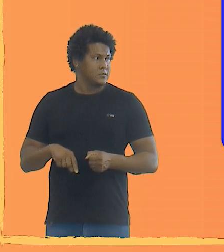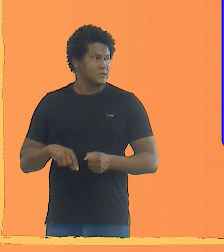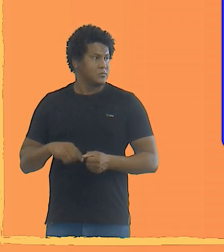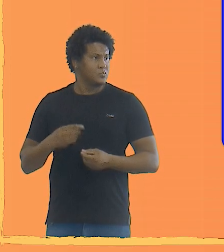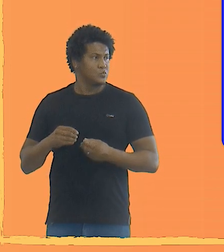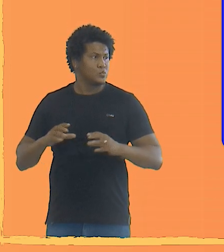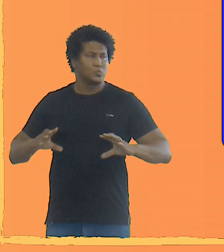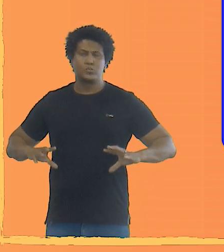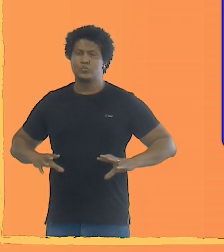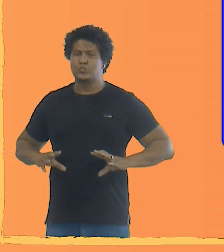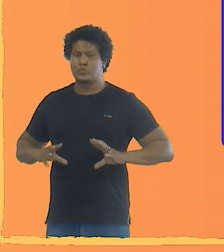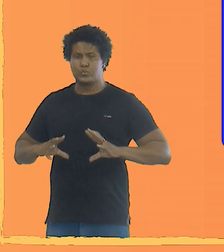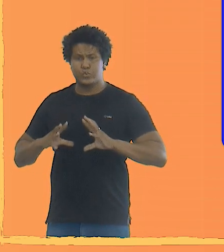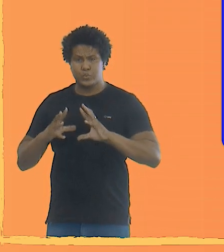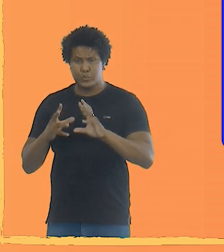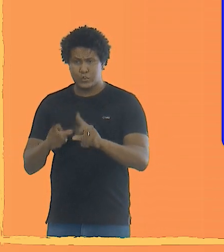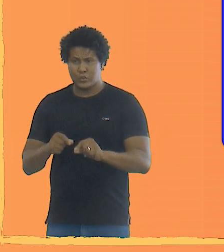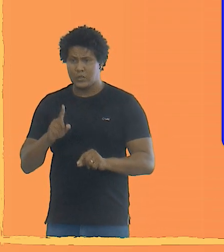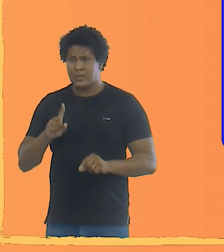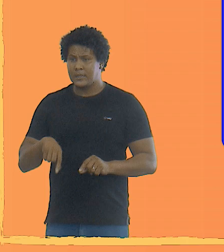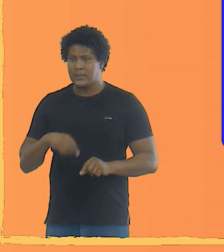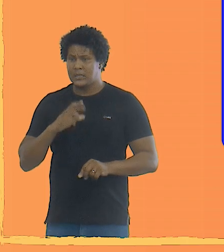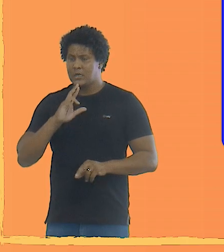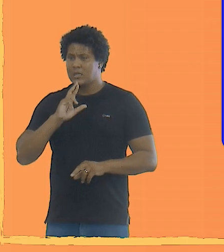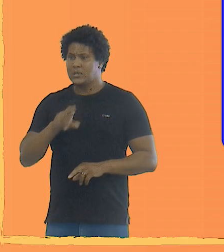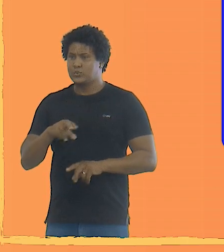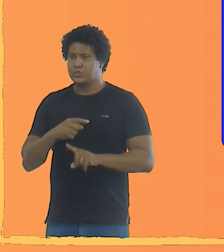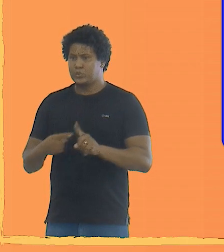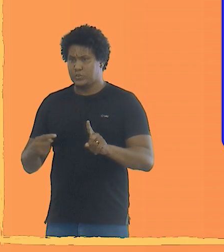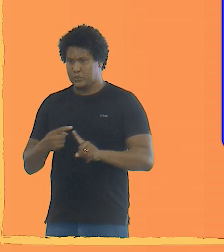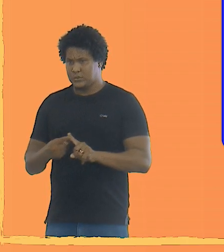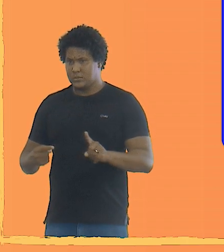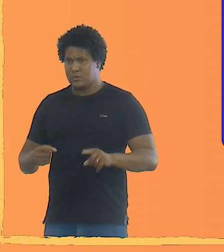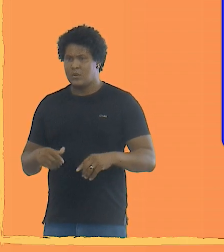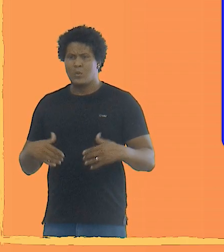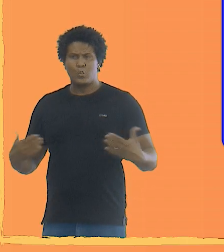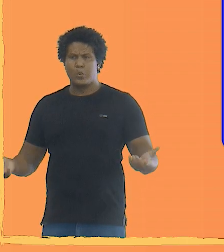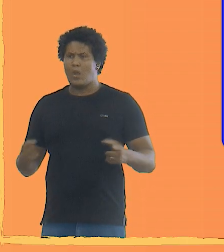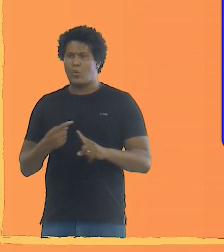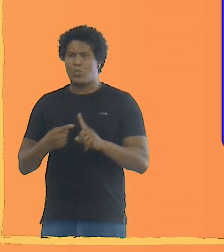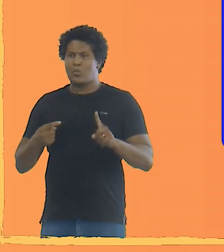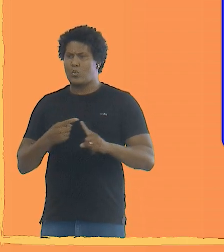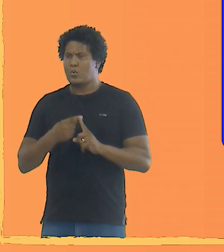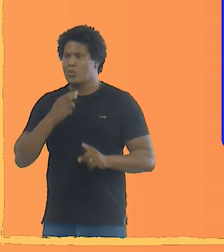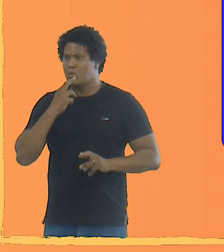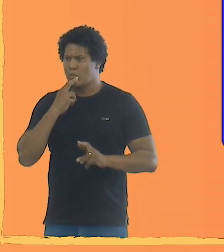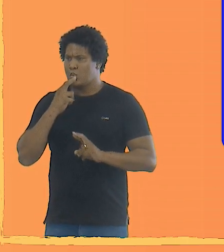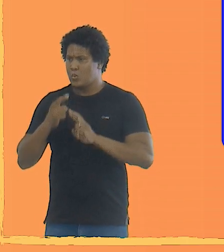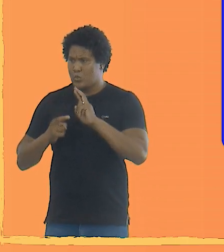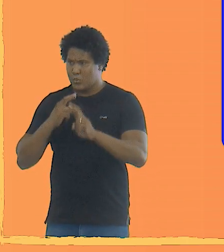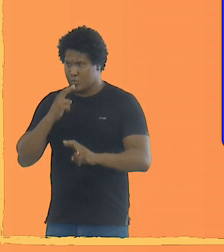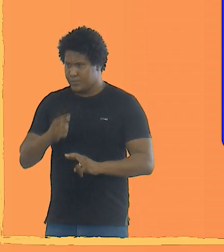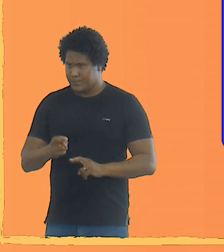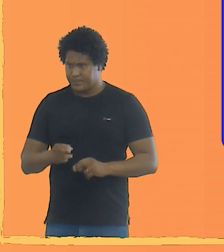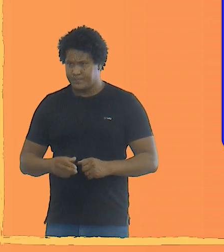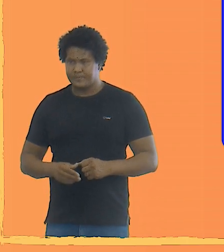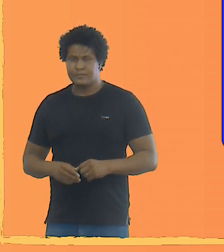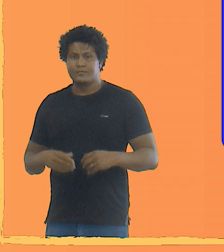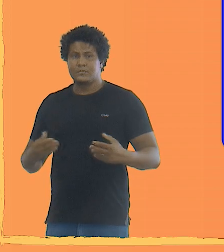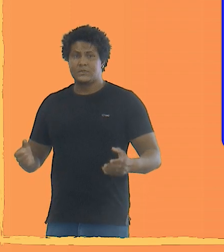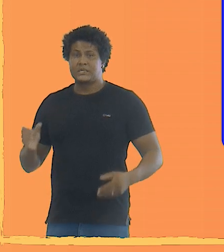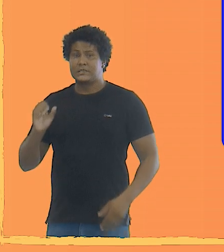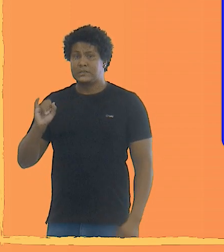resultados parciais que a gente conseguiu até agora. Quais são os resultados parciais? Os resultados parciais são: se eu usar a